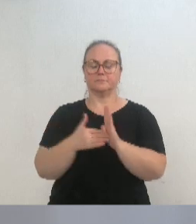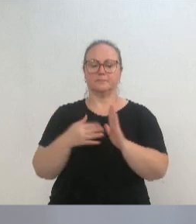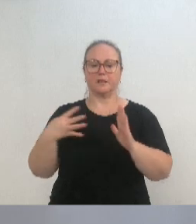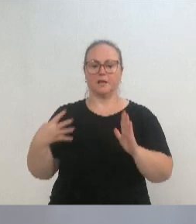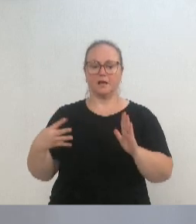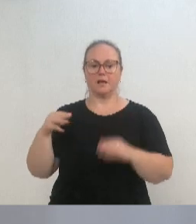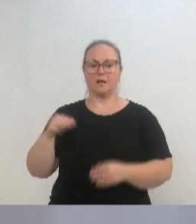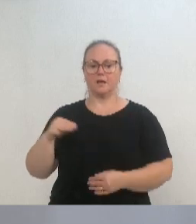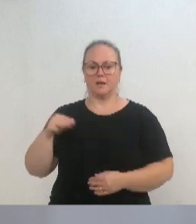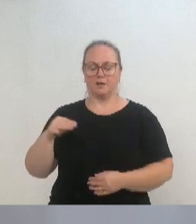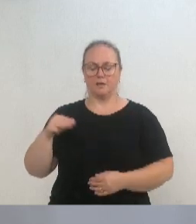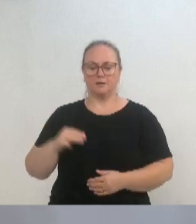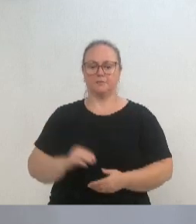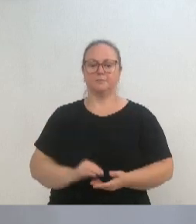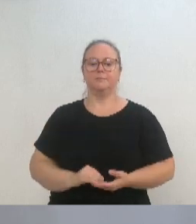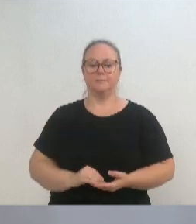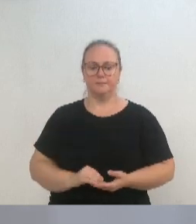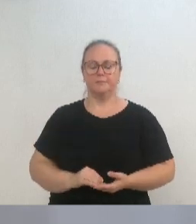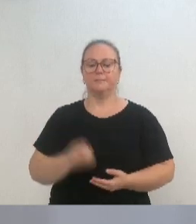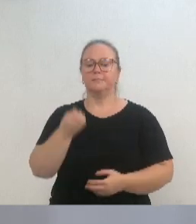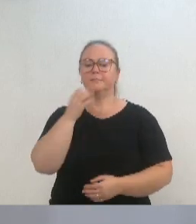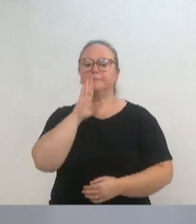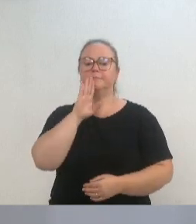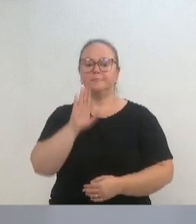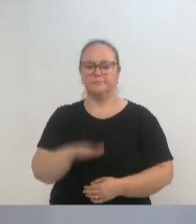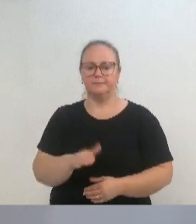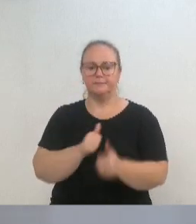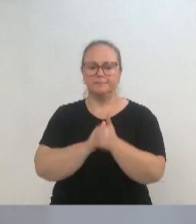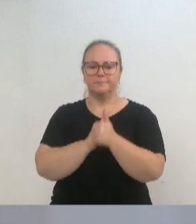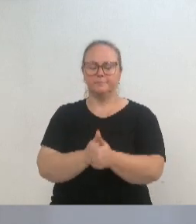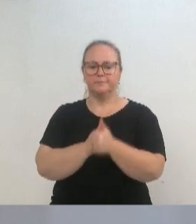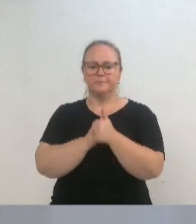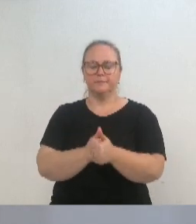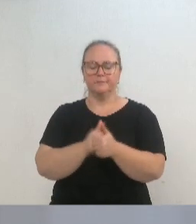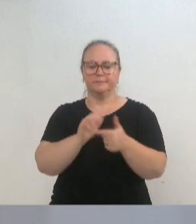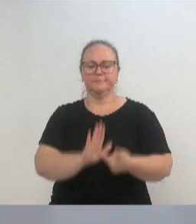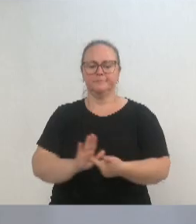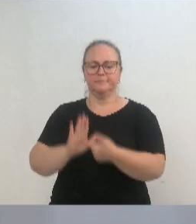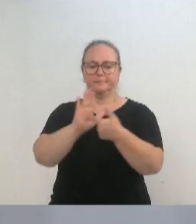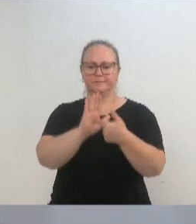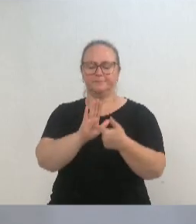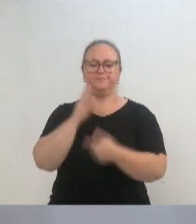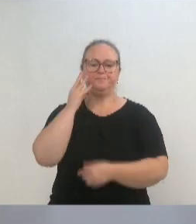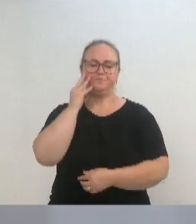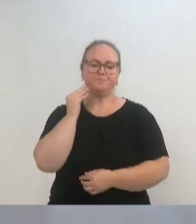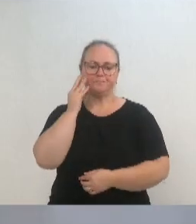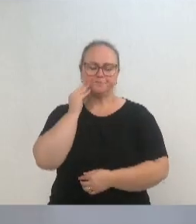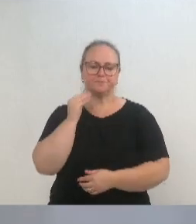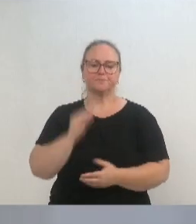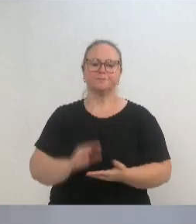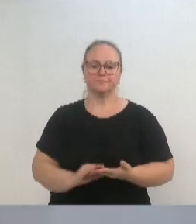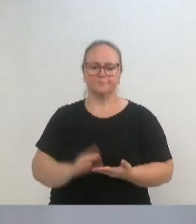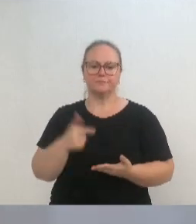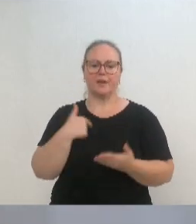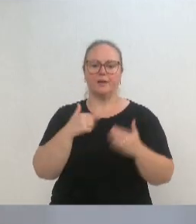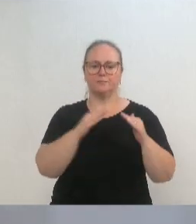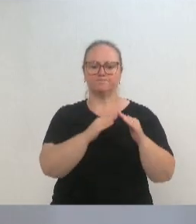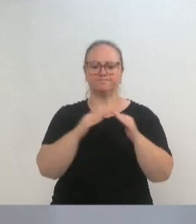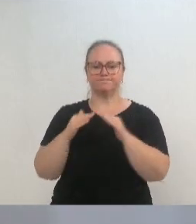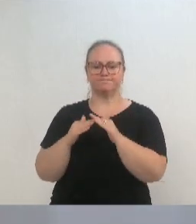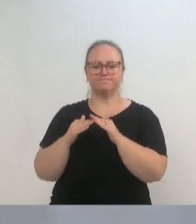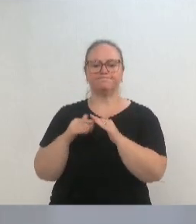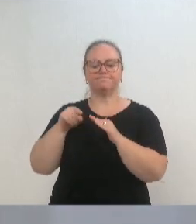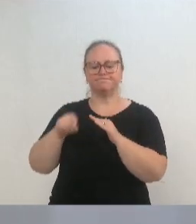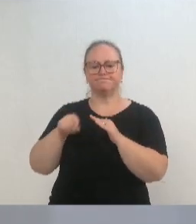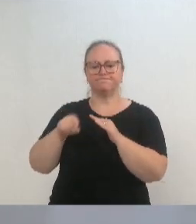Boa tarde, presidente, colegas vereadores e comunidade. Eu preciso seguir no assunto que foi trazido aqui pelo vereador professor Gilson, até porque eu moro ali do ladinho da rua Ribeirão